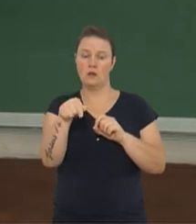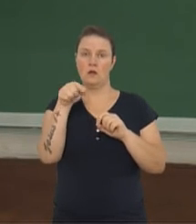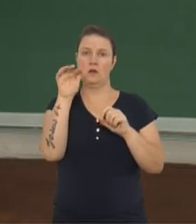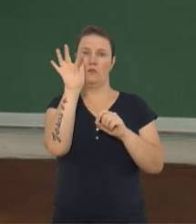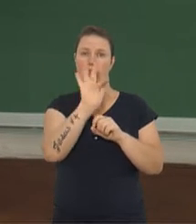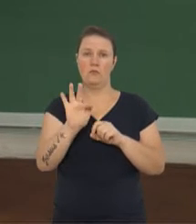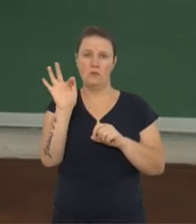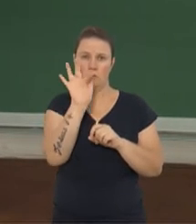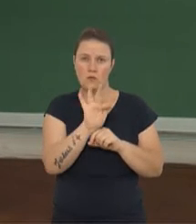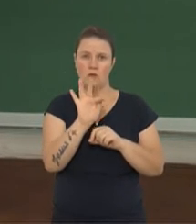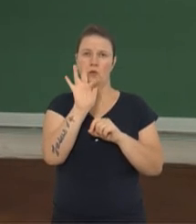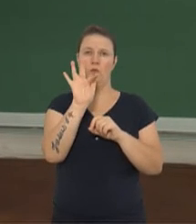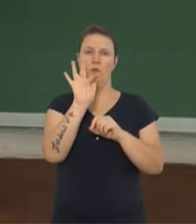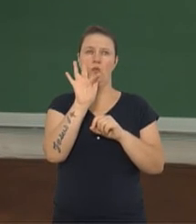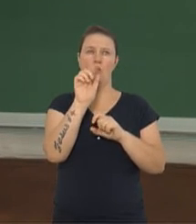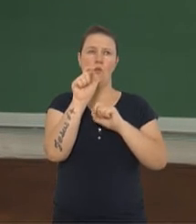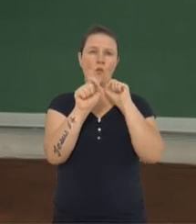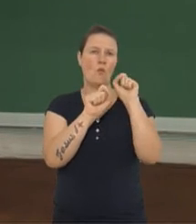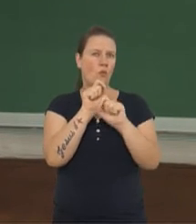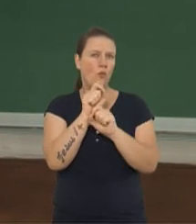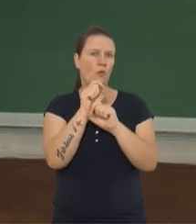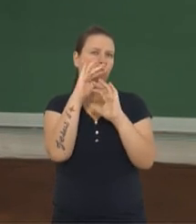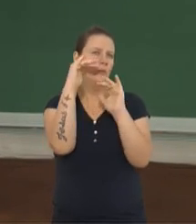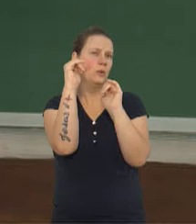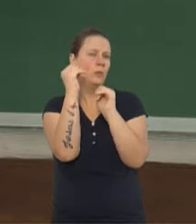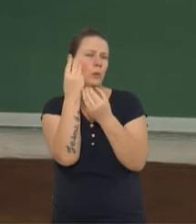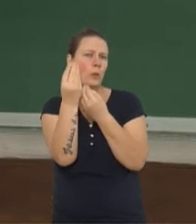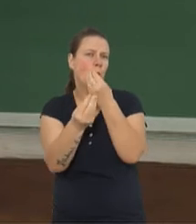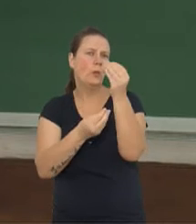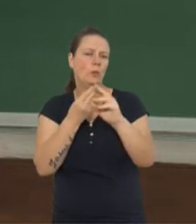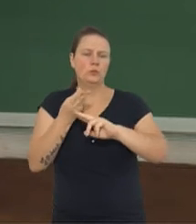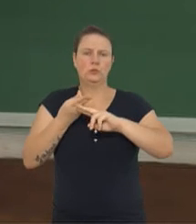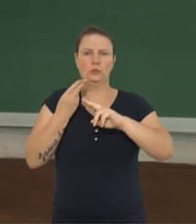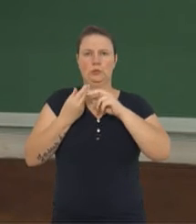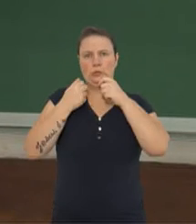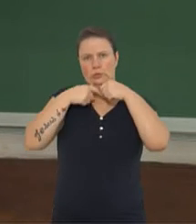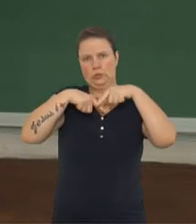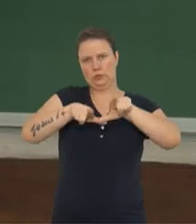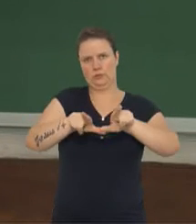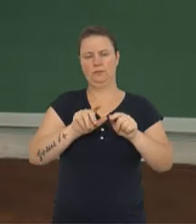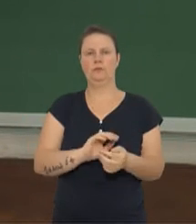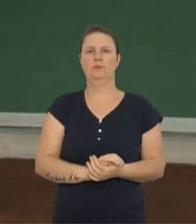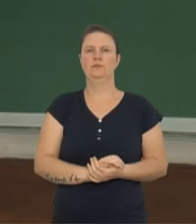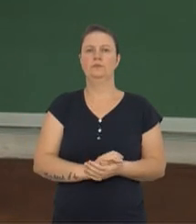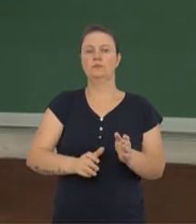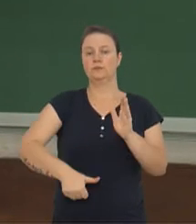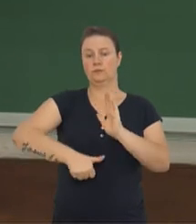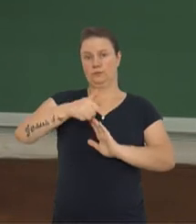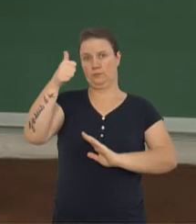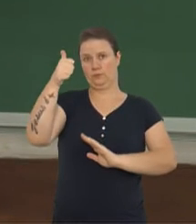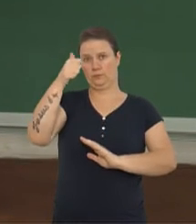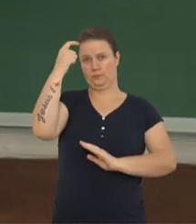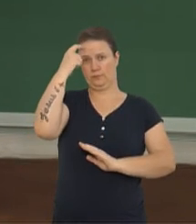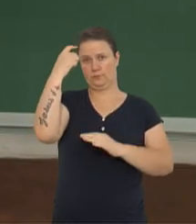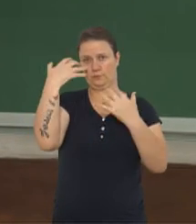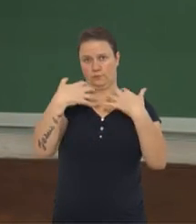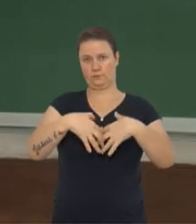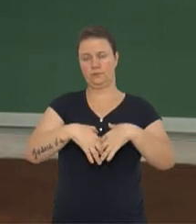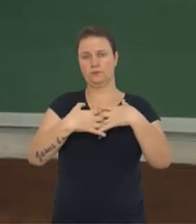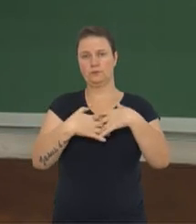que vai trabalhar com as normativas de como se utilizar do idioma. Certo? Então a nossa primeira reflexão. Vamos